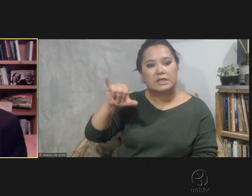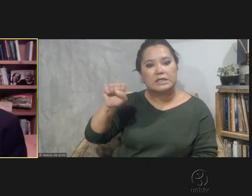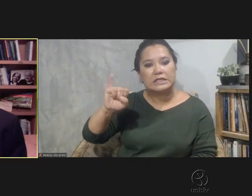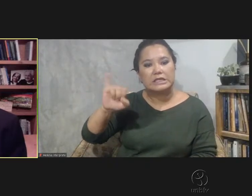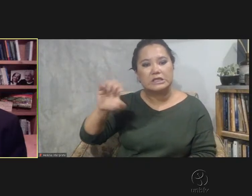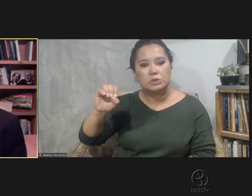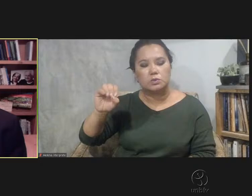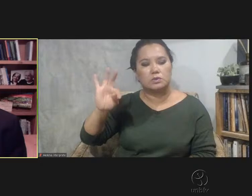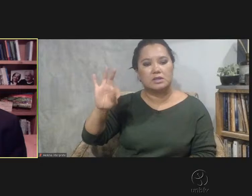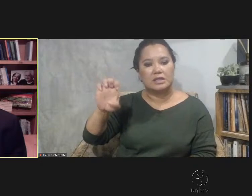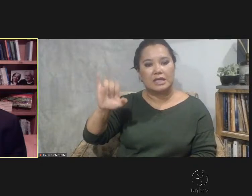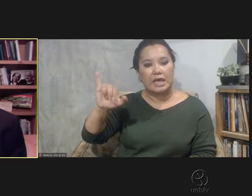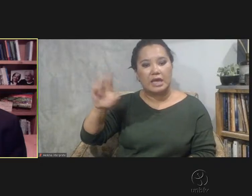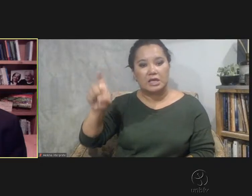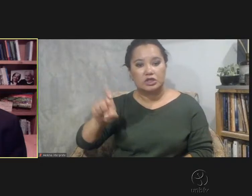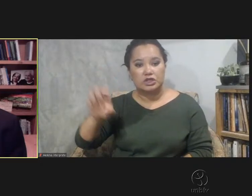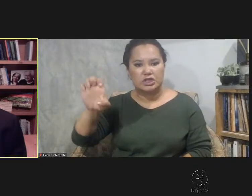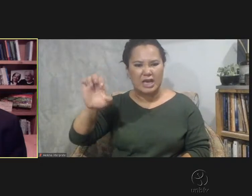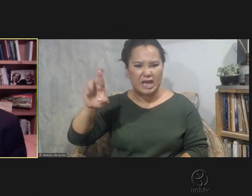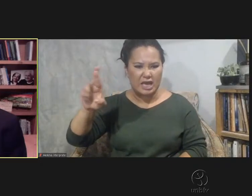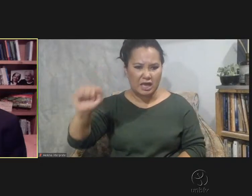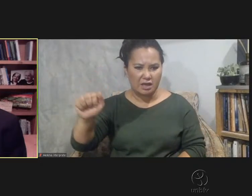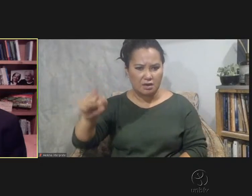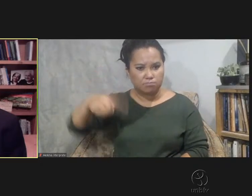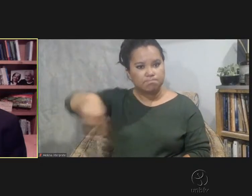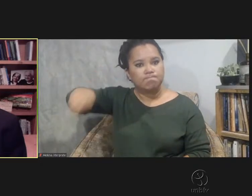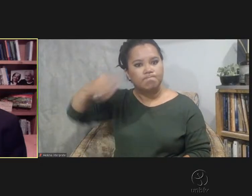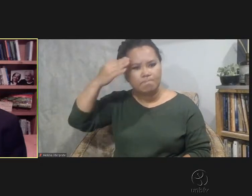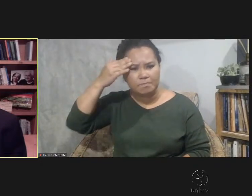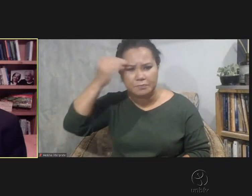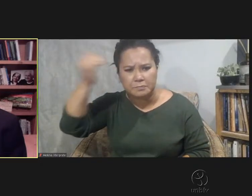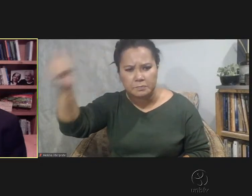o protagonismo moderno e